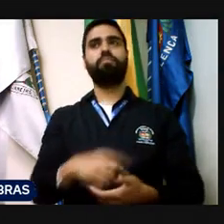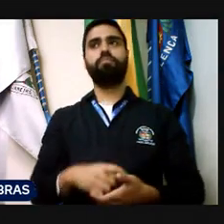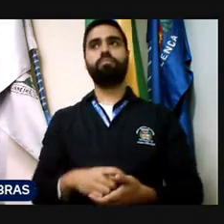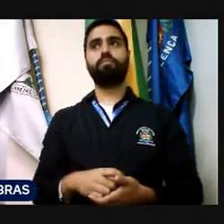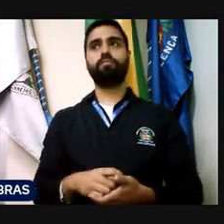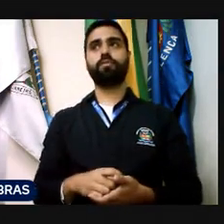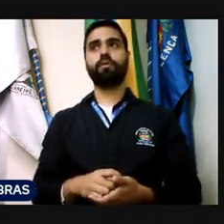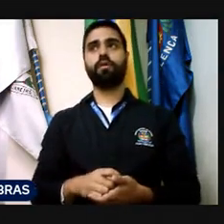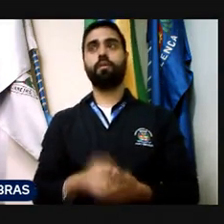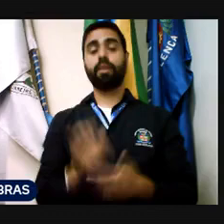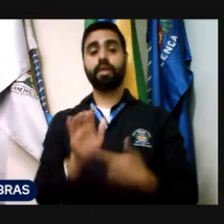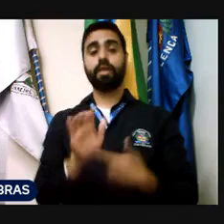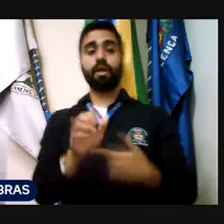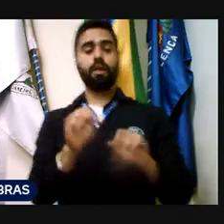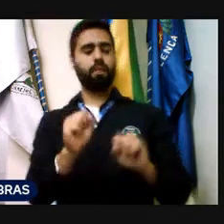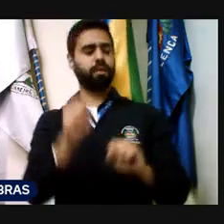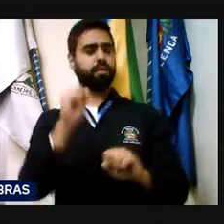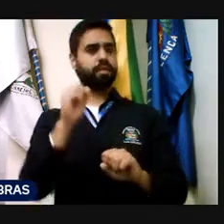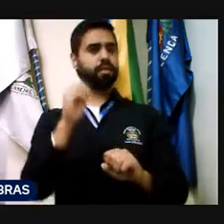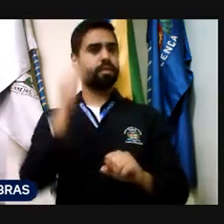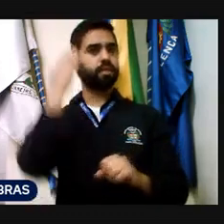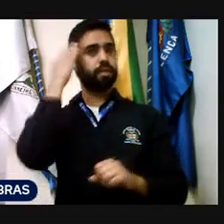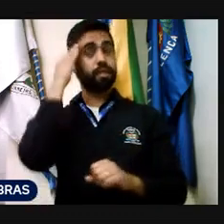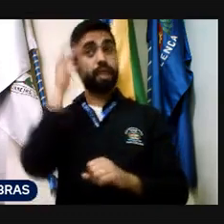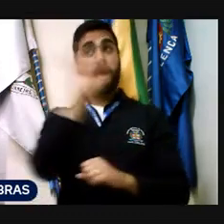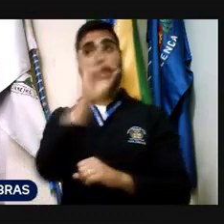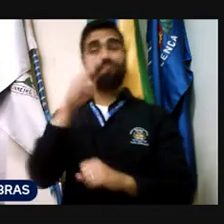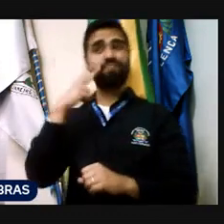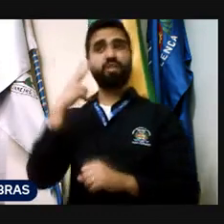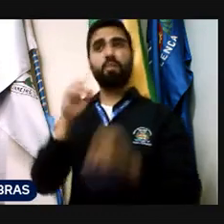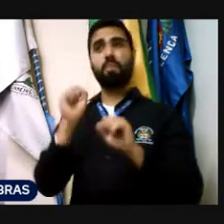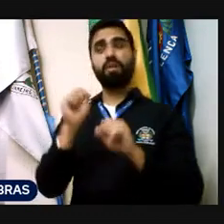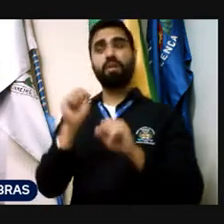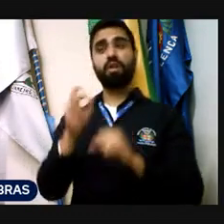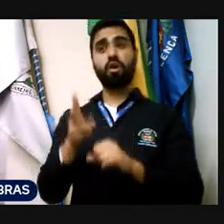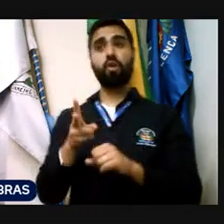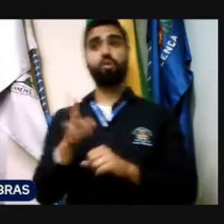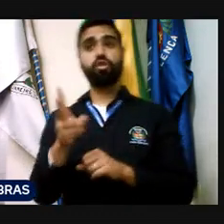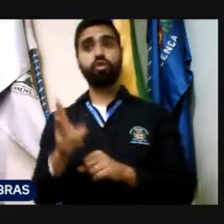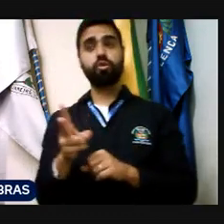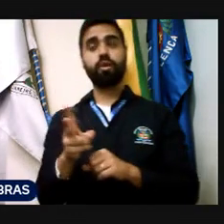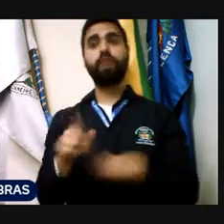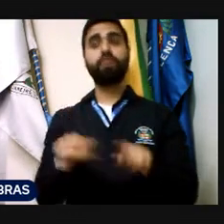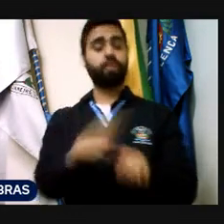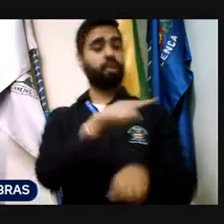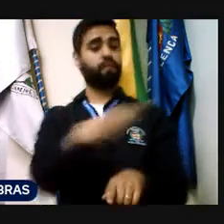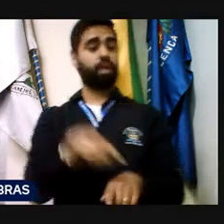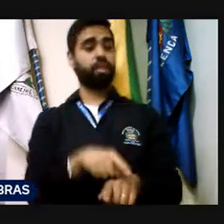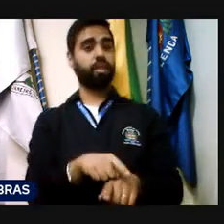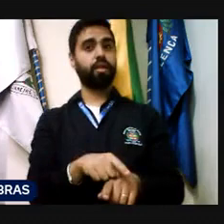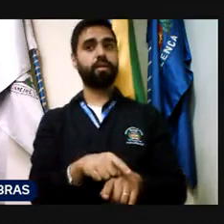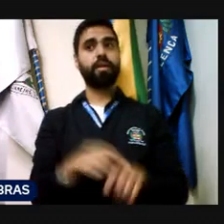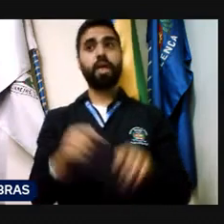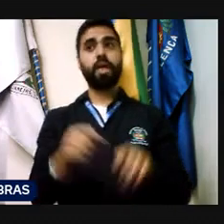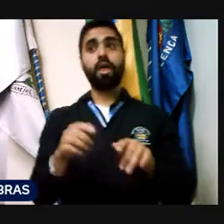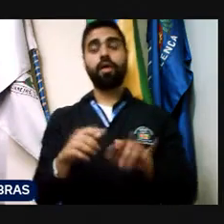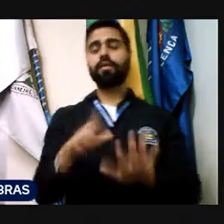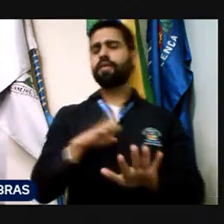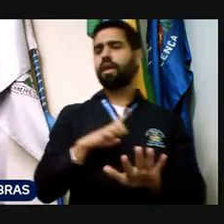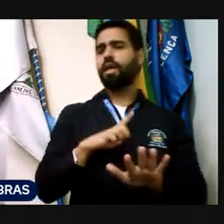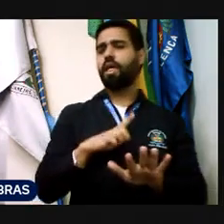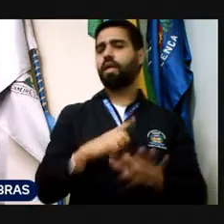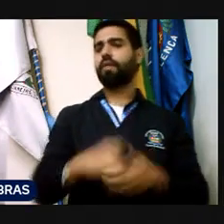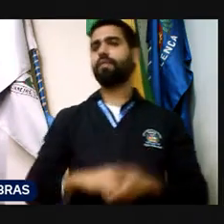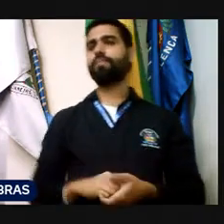sua apreciação para que, havendo aquiescência de vossas excelências, seja mantido o presente. Cuida-se, como se vê, de norma